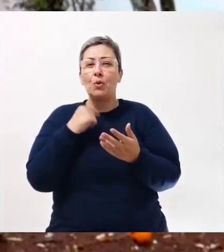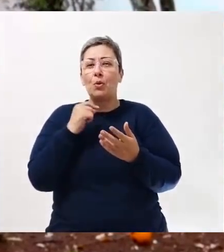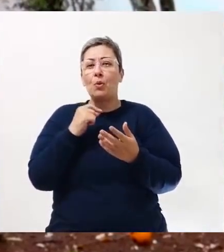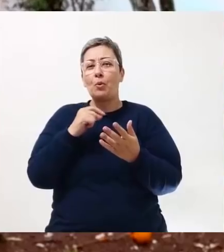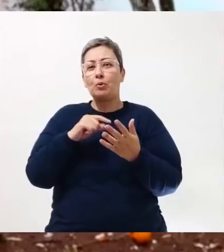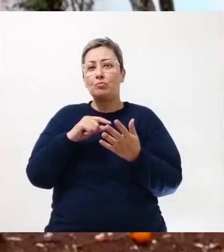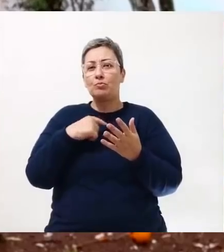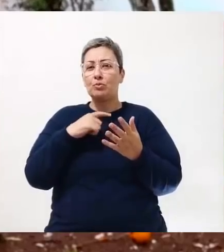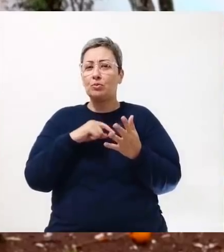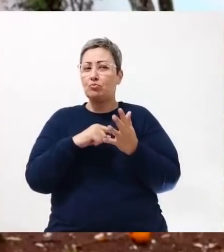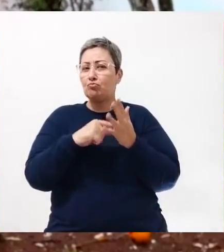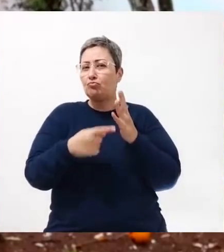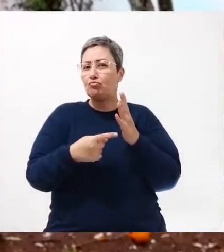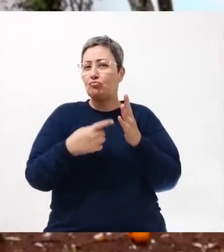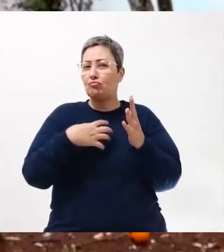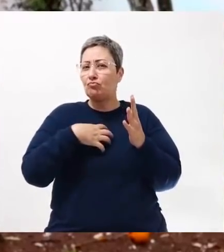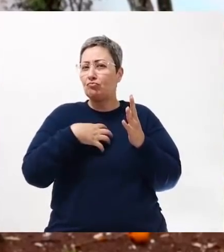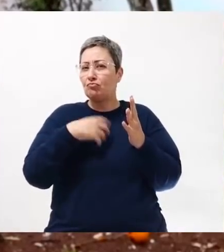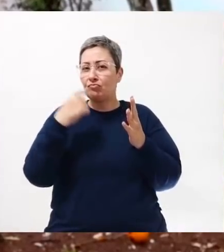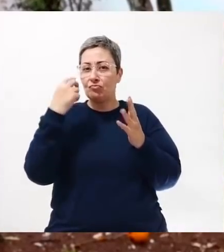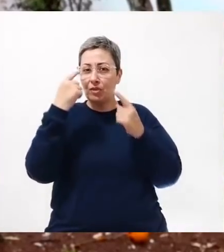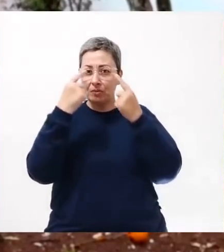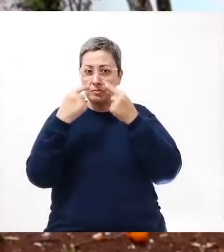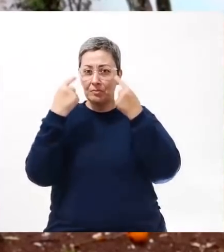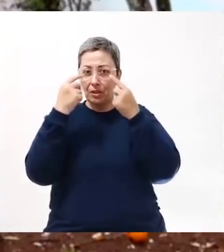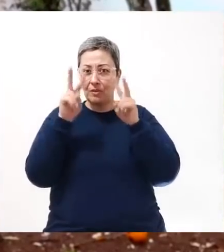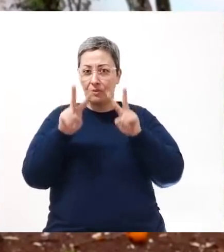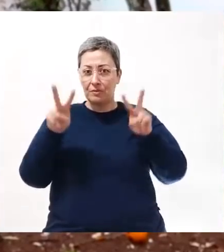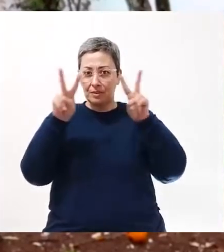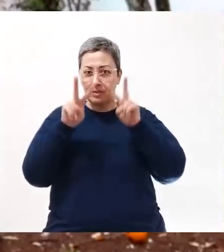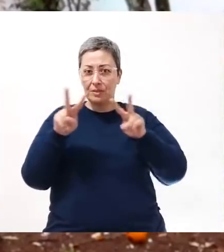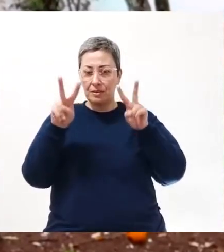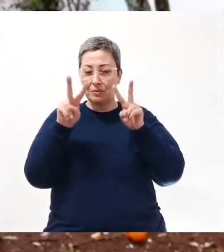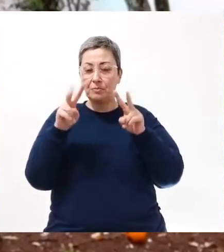Vamos começar com o sentido da visão? Vamos!